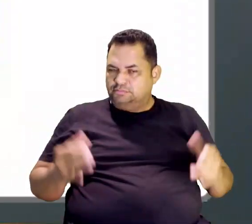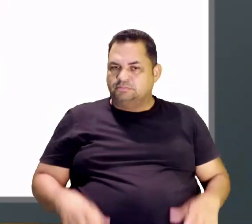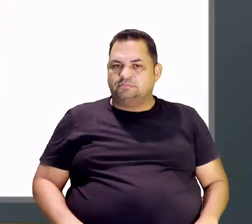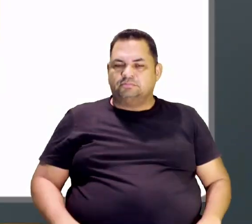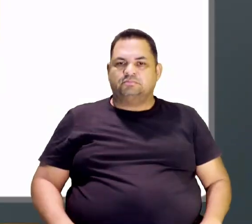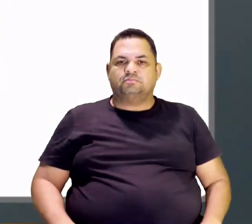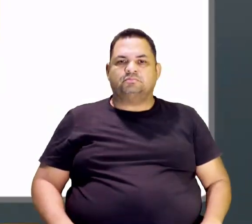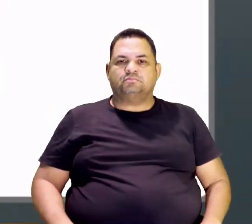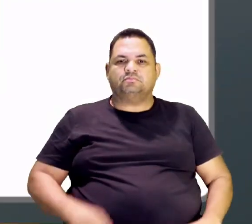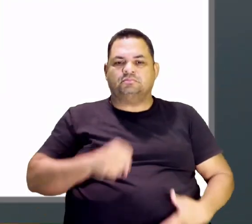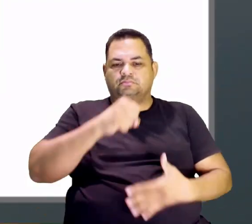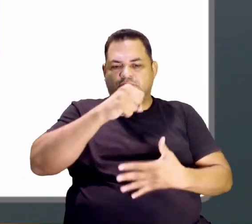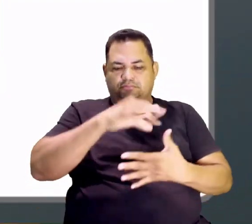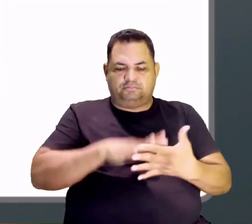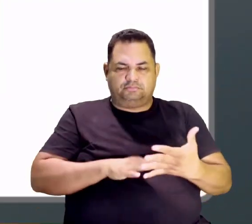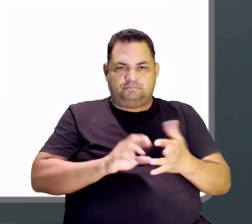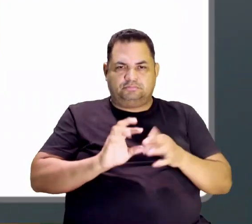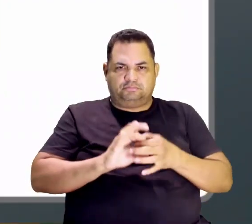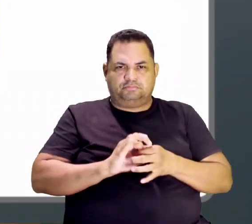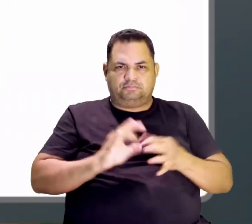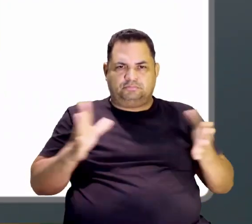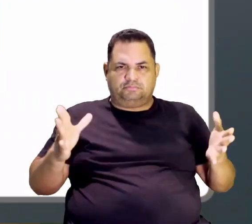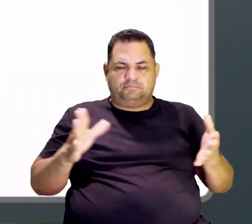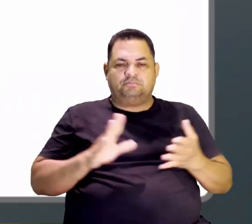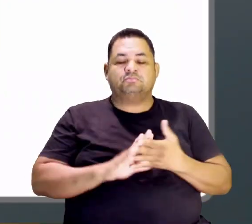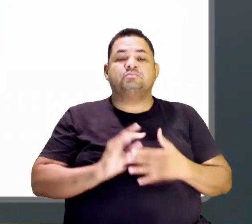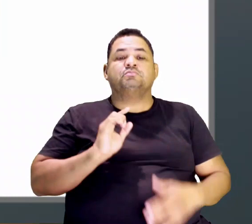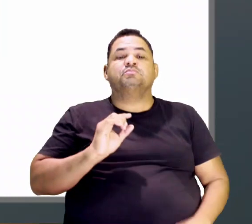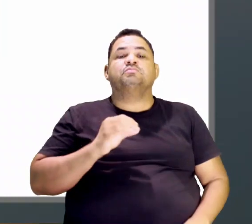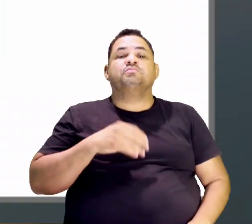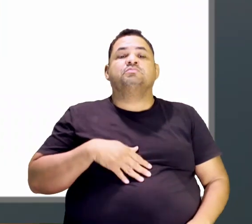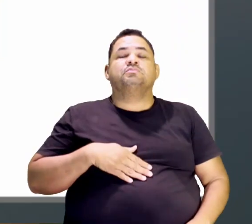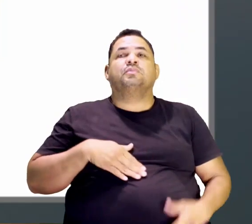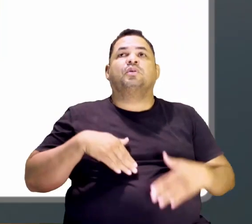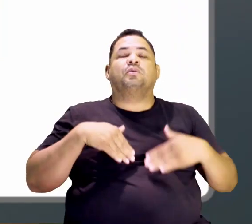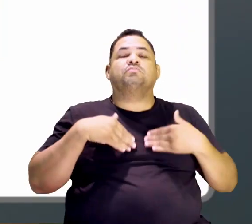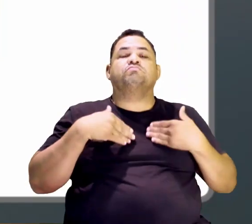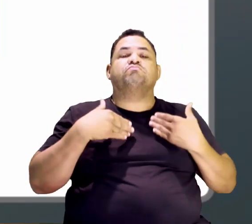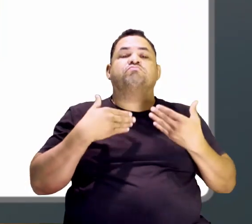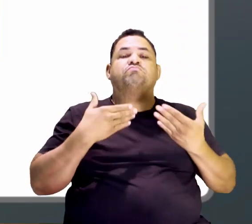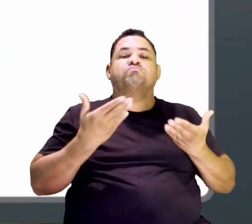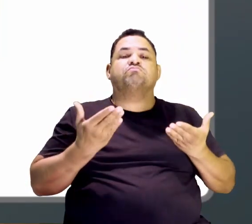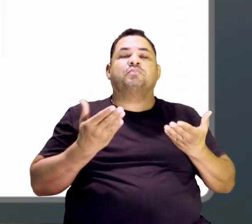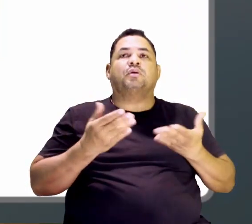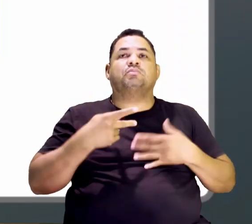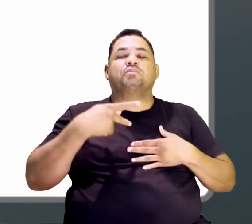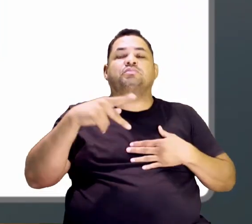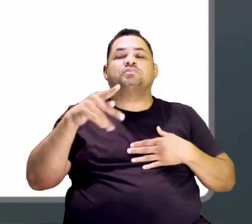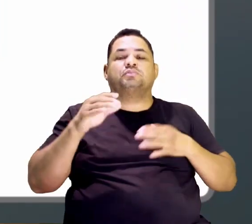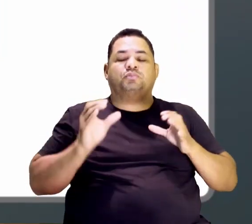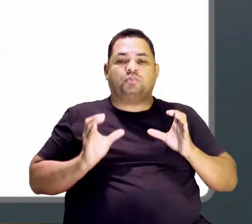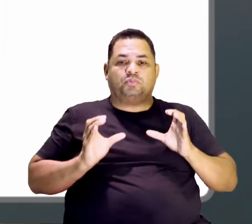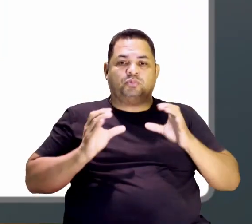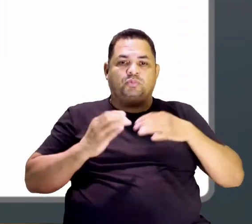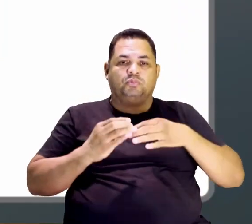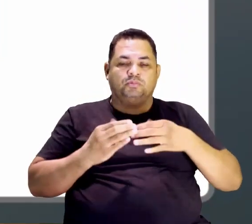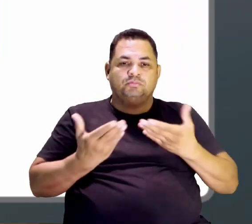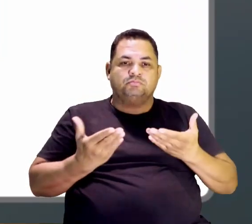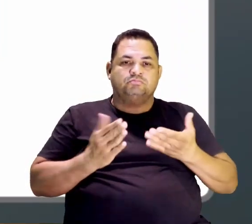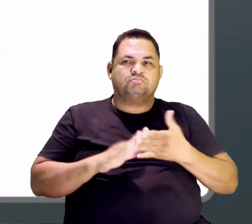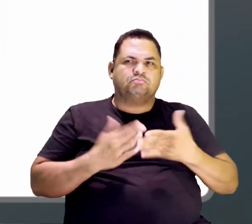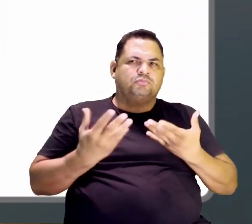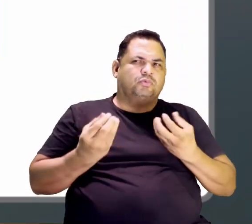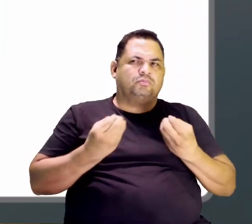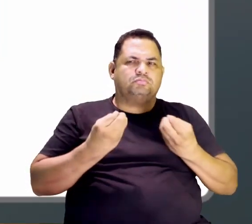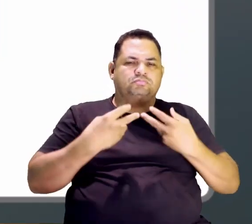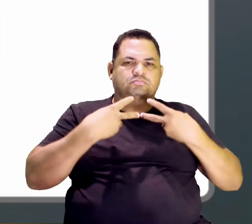essa questão aqui para você. Você vai me dizer qual é a tua tribo, né? Qual que você se identifica.